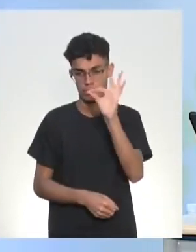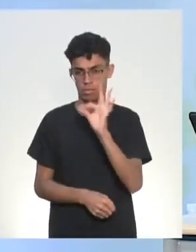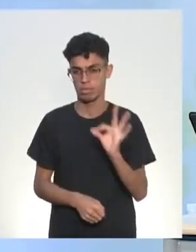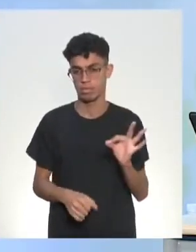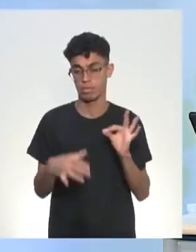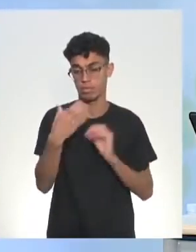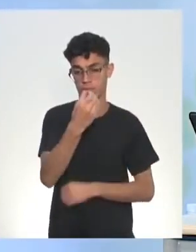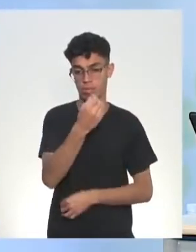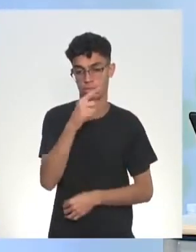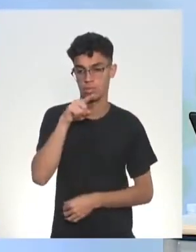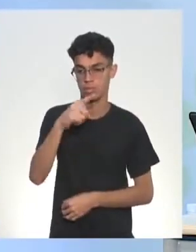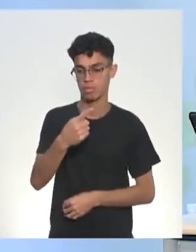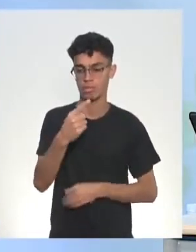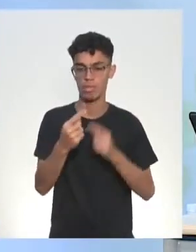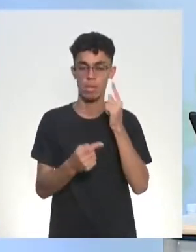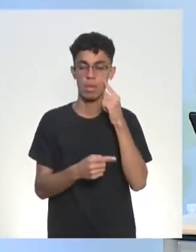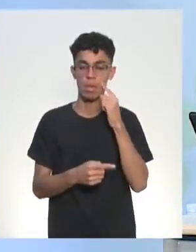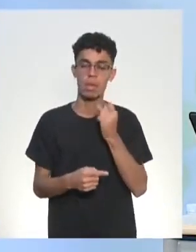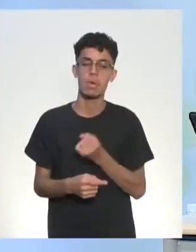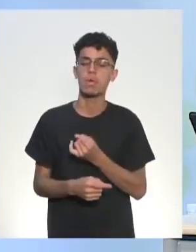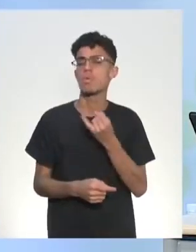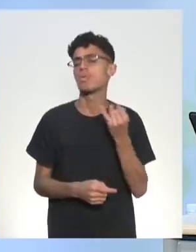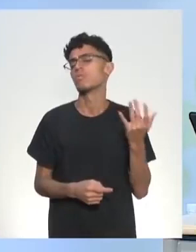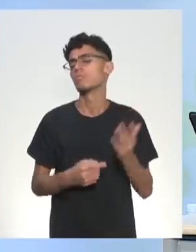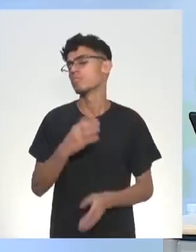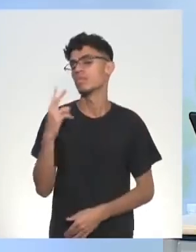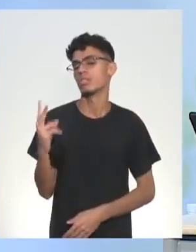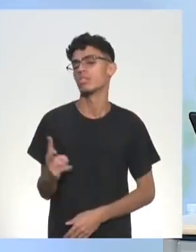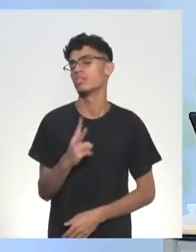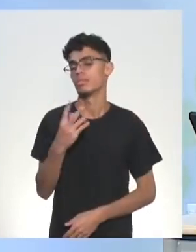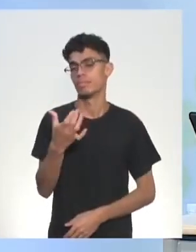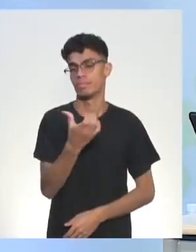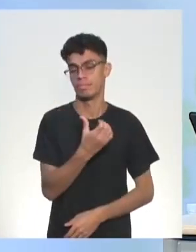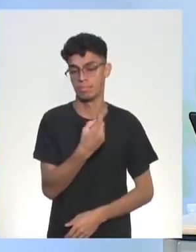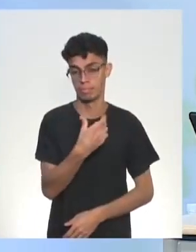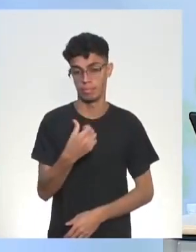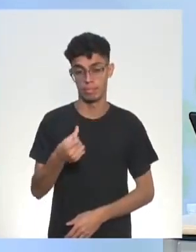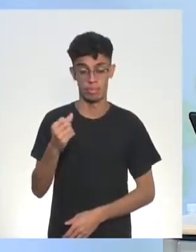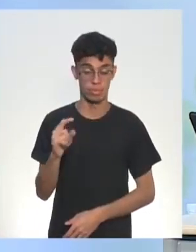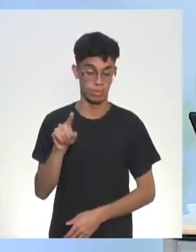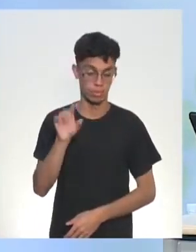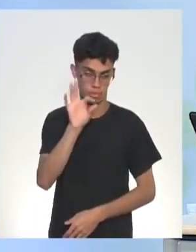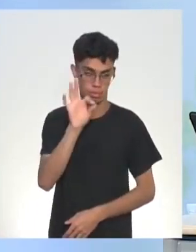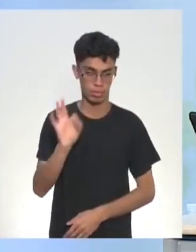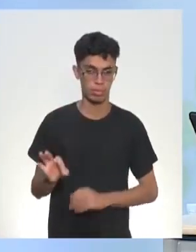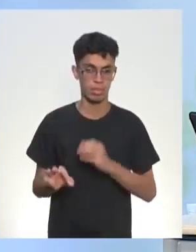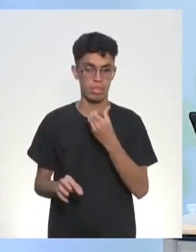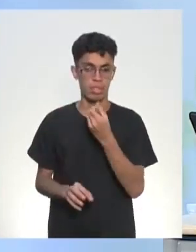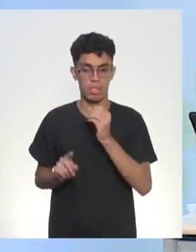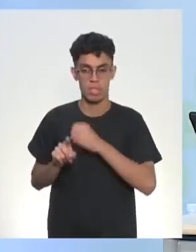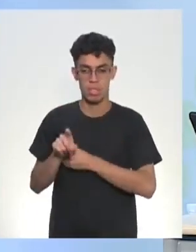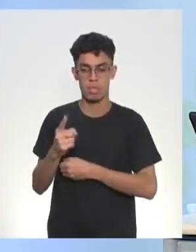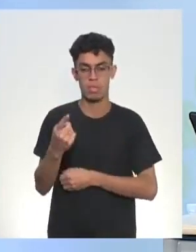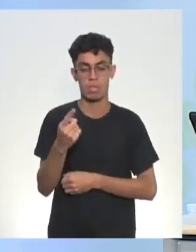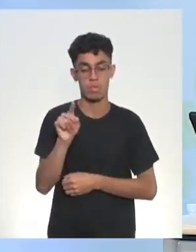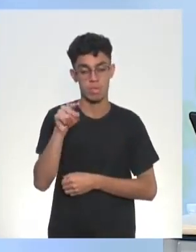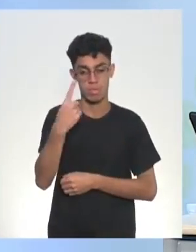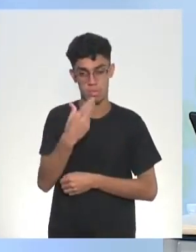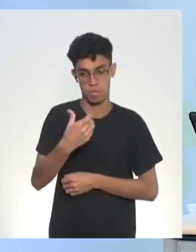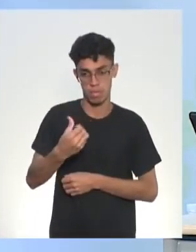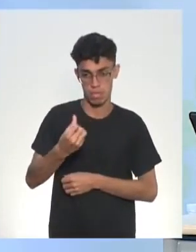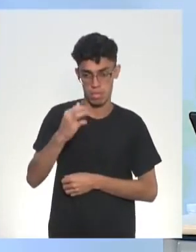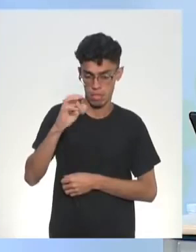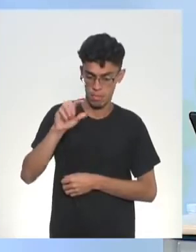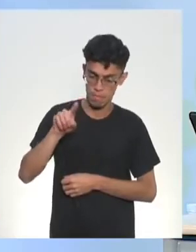dos 6.000 para poder ver quanto é 16% de 6.000. Este valor é o que você vai pagar a mais. Então, depois que calcular